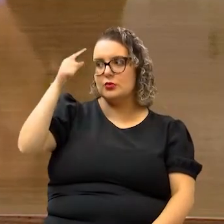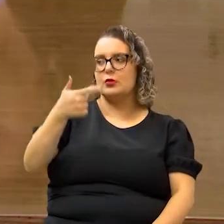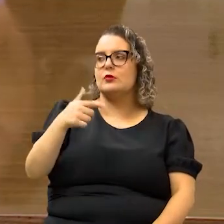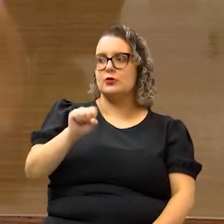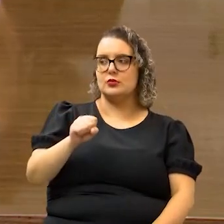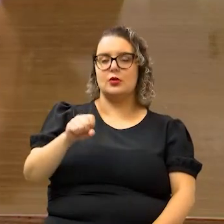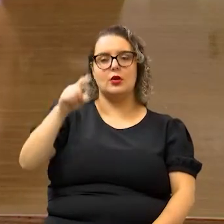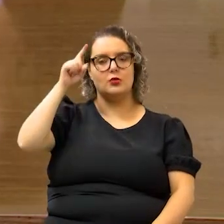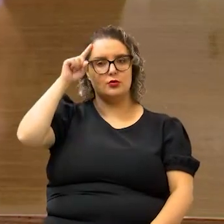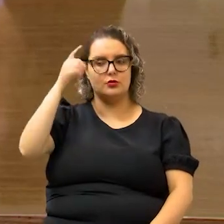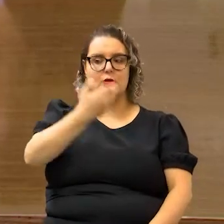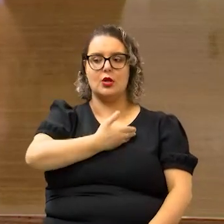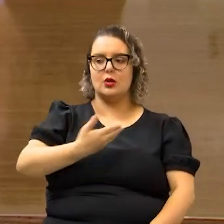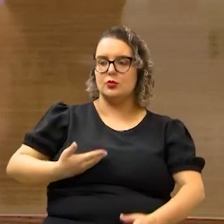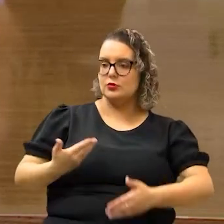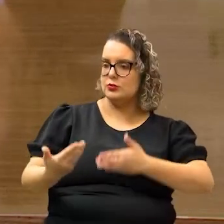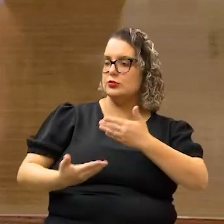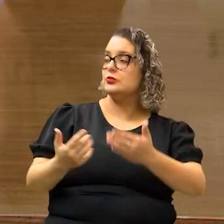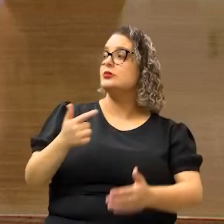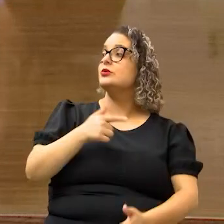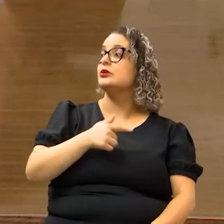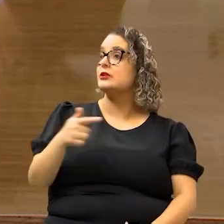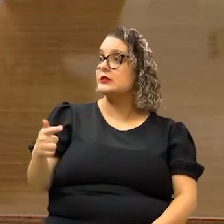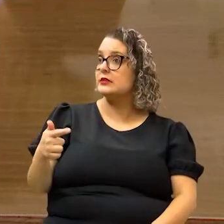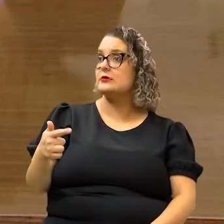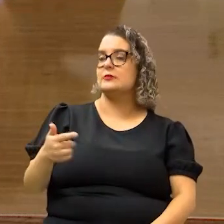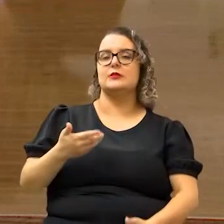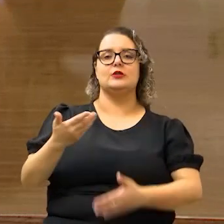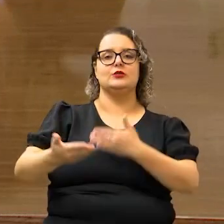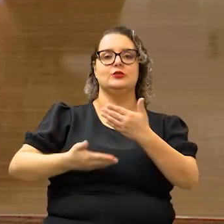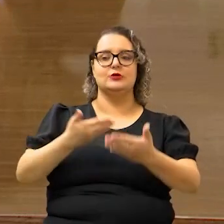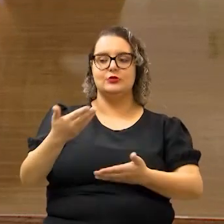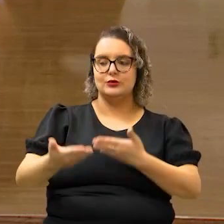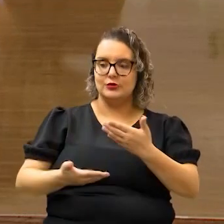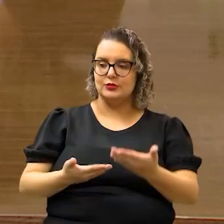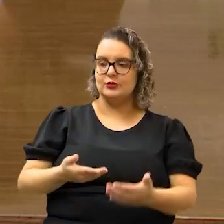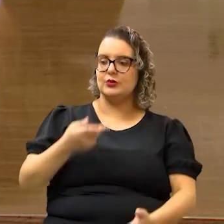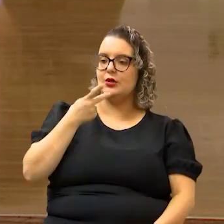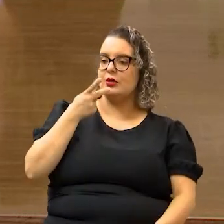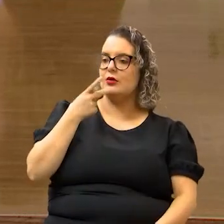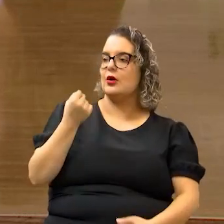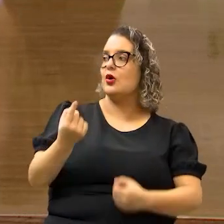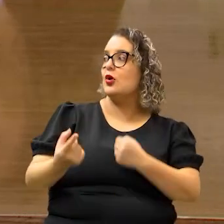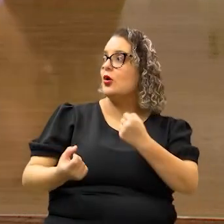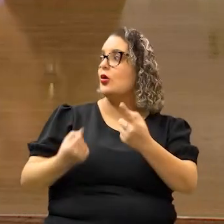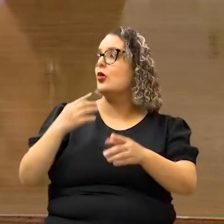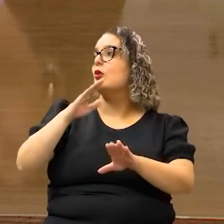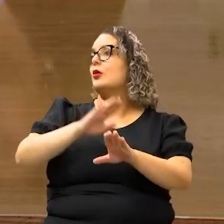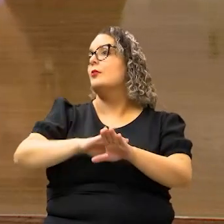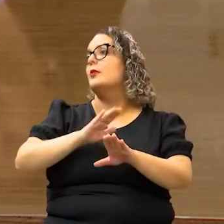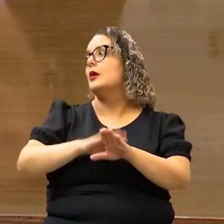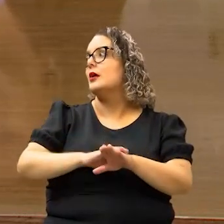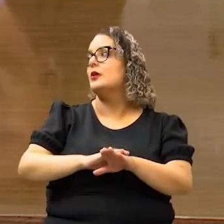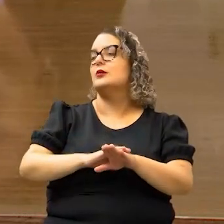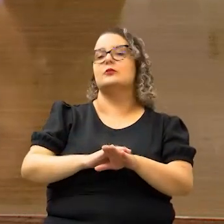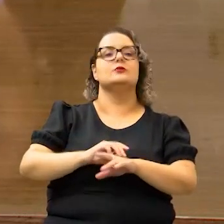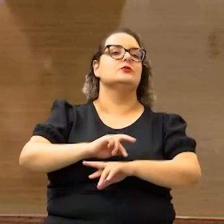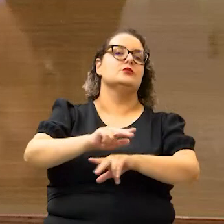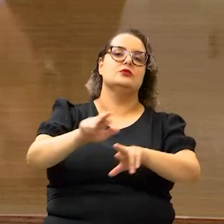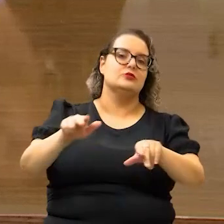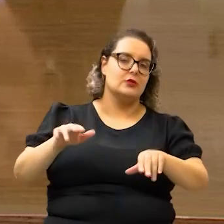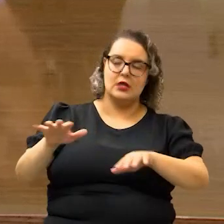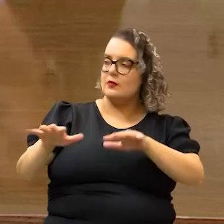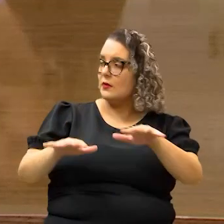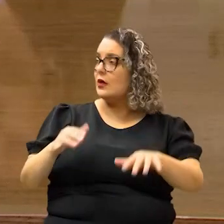dia 28 é o Dia do Servidor, a gente já entra na Semana do Servidor, falando aí e com algumas